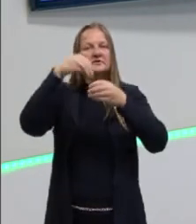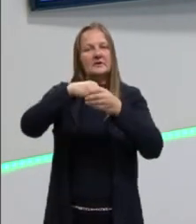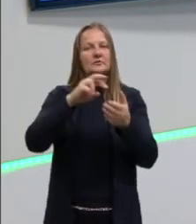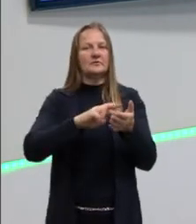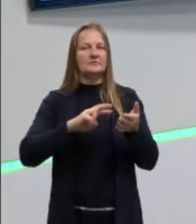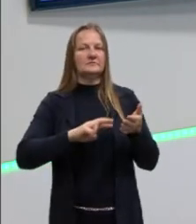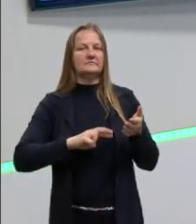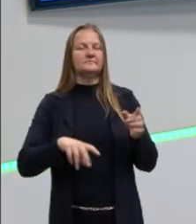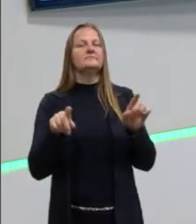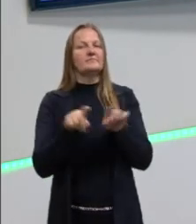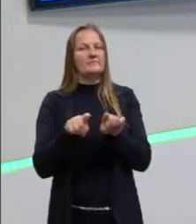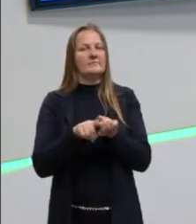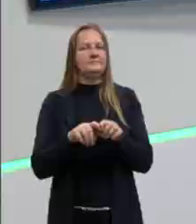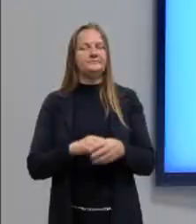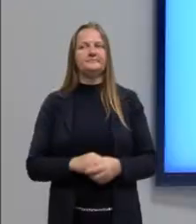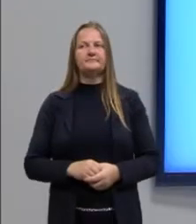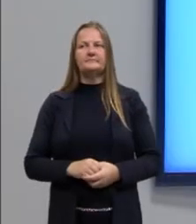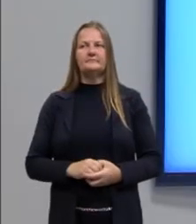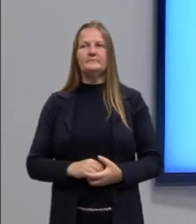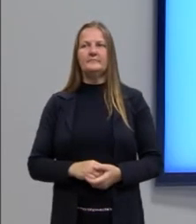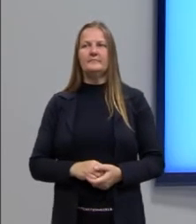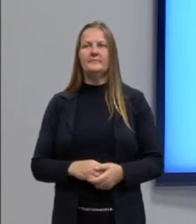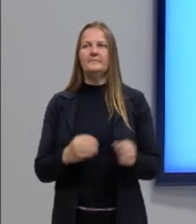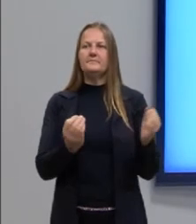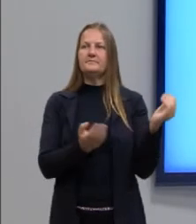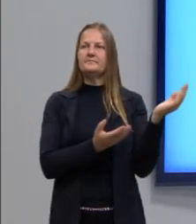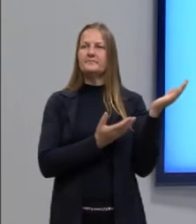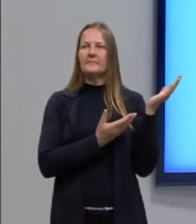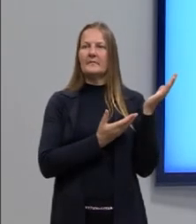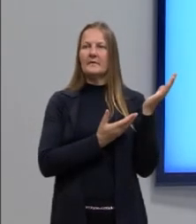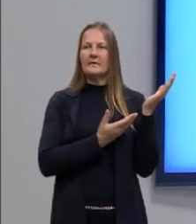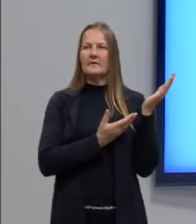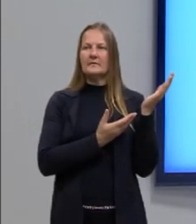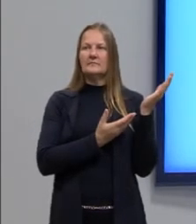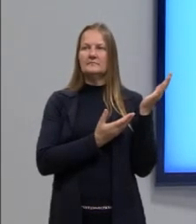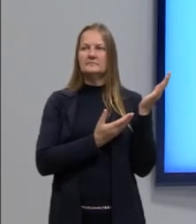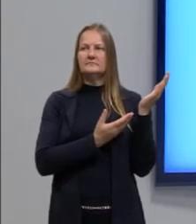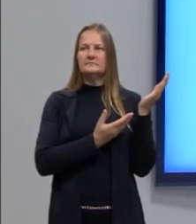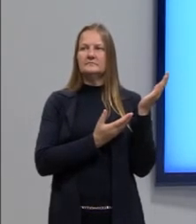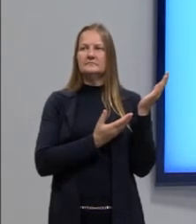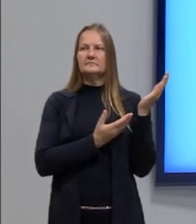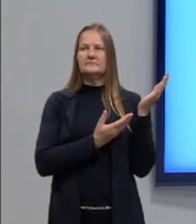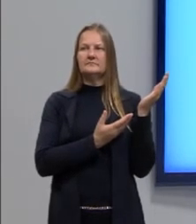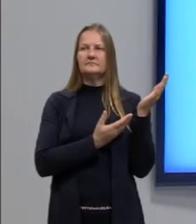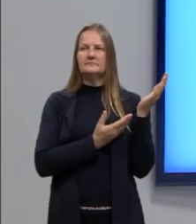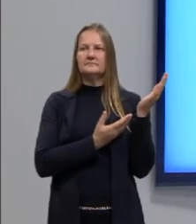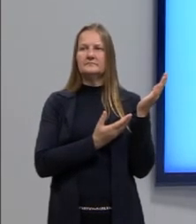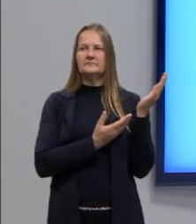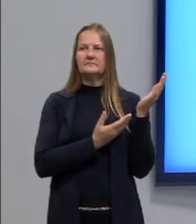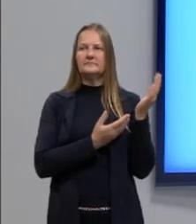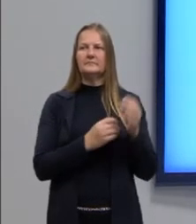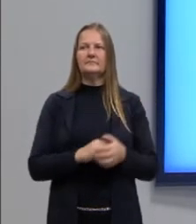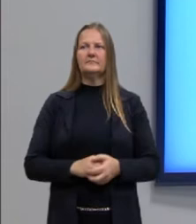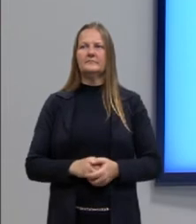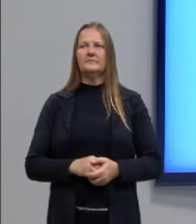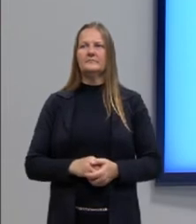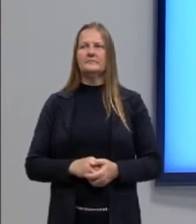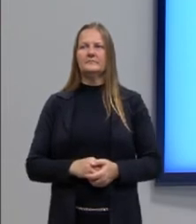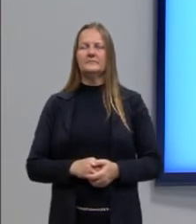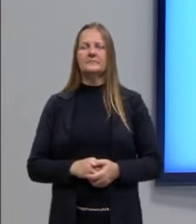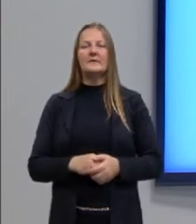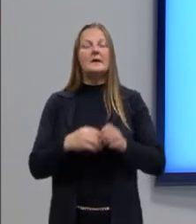também então a gente continua aqui dessa forma a